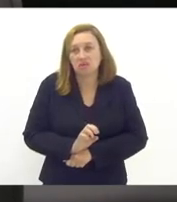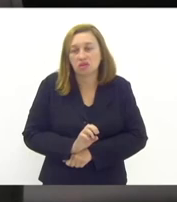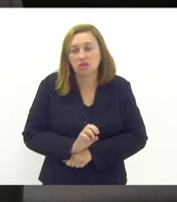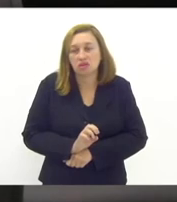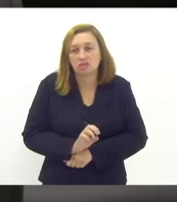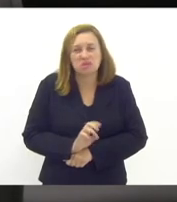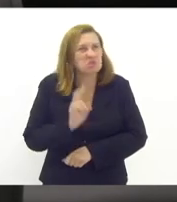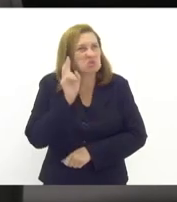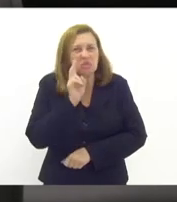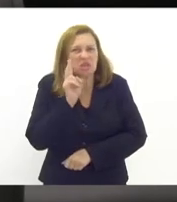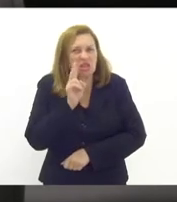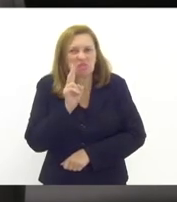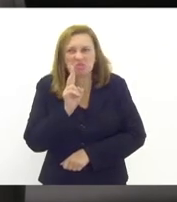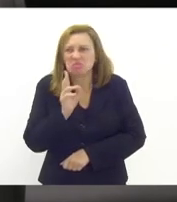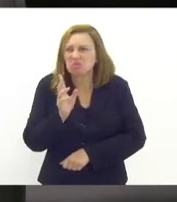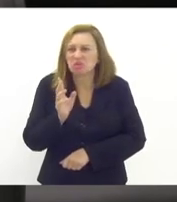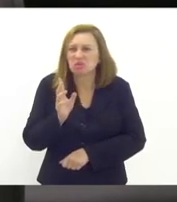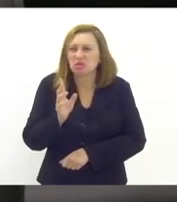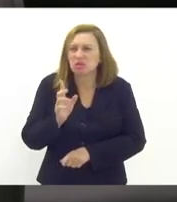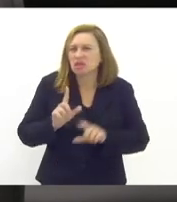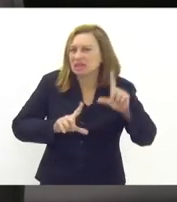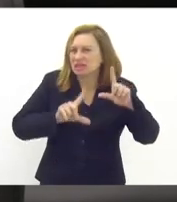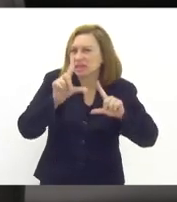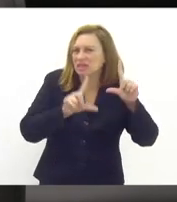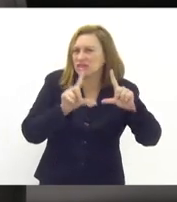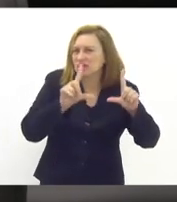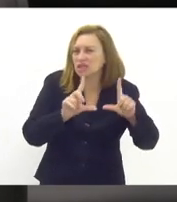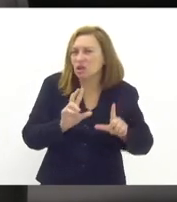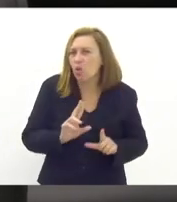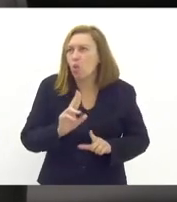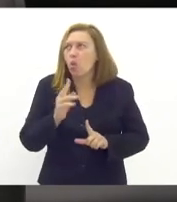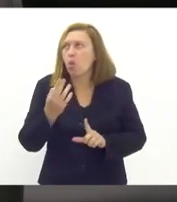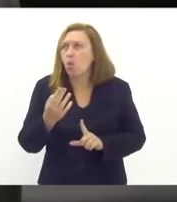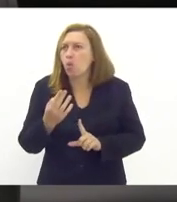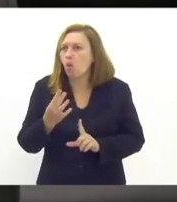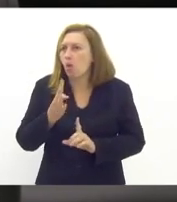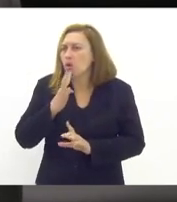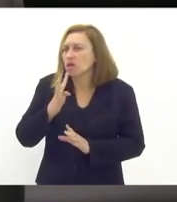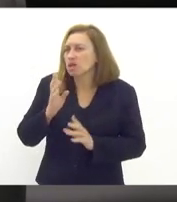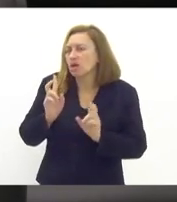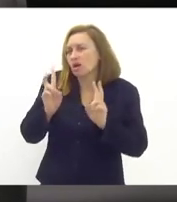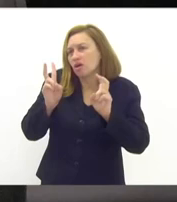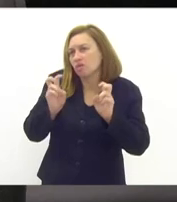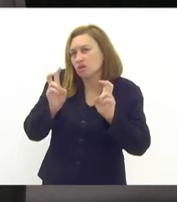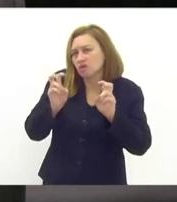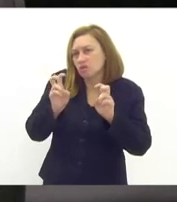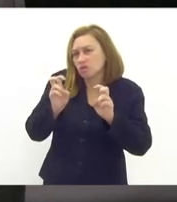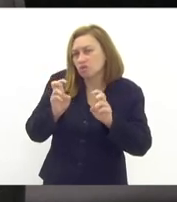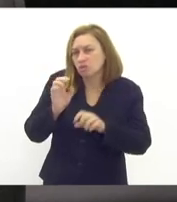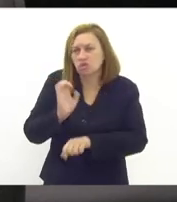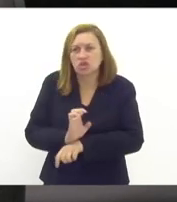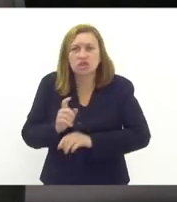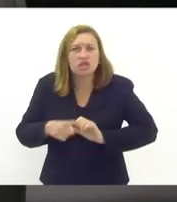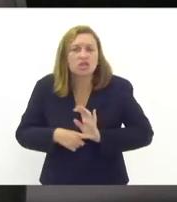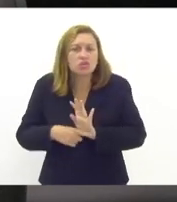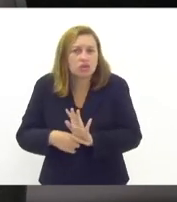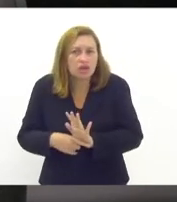Eu não me lembro de ter visto na televisão ou ter conhecido algum caso do Estado ter reparado alguém dessa